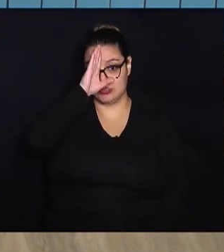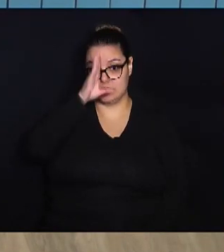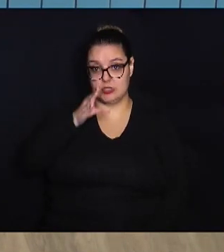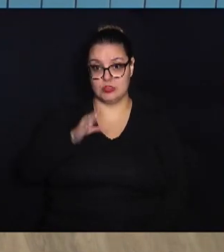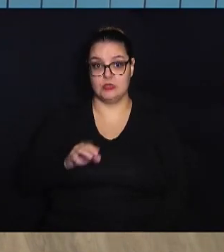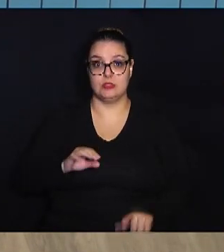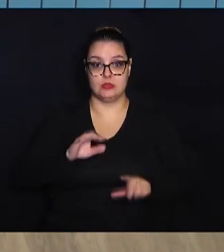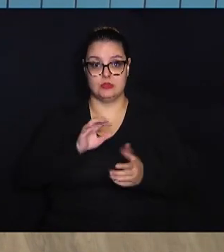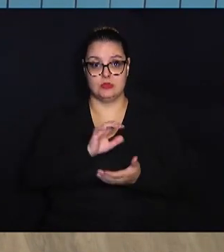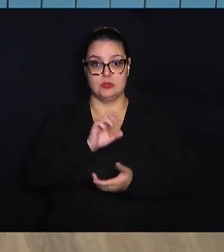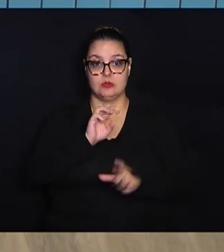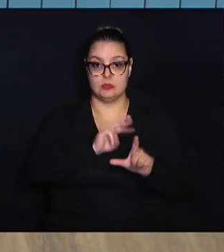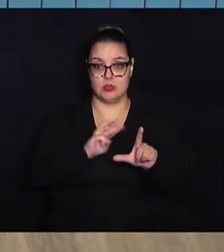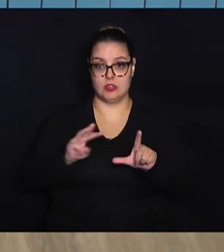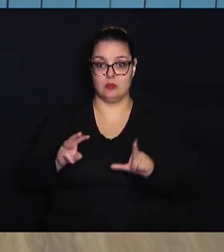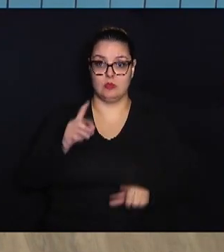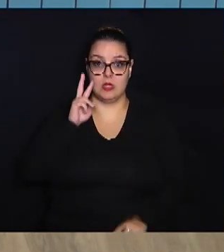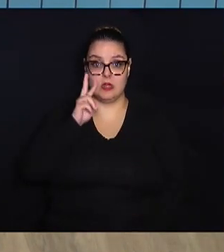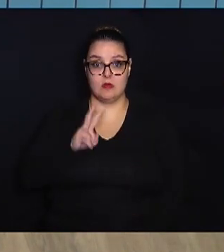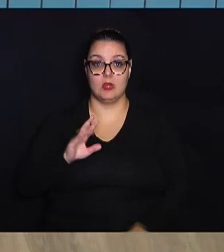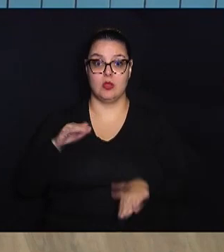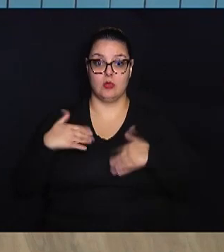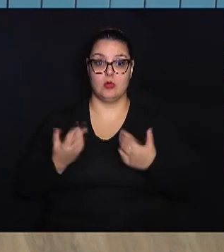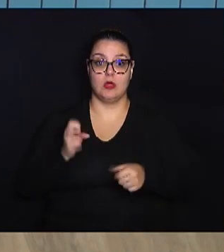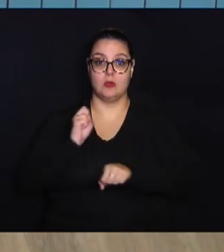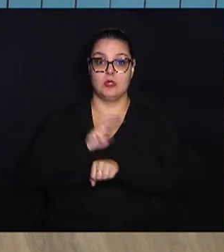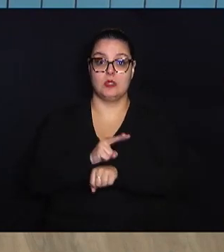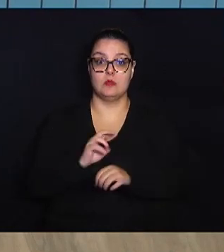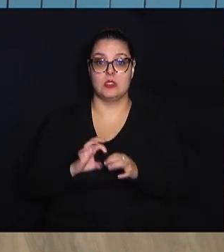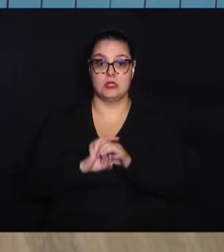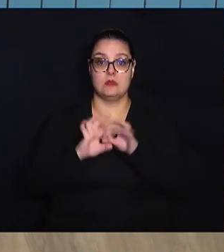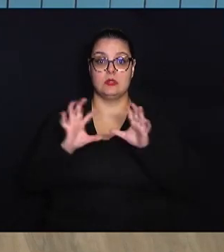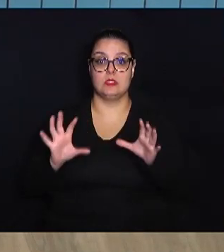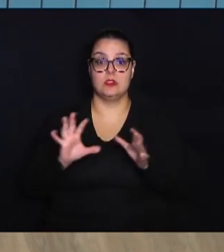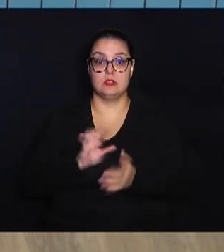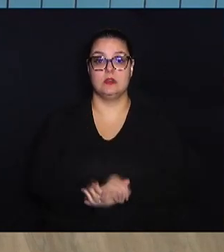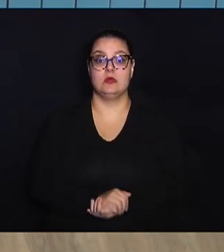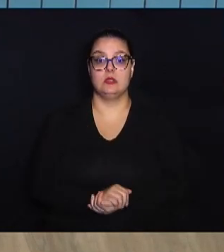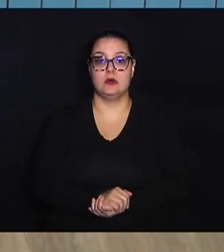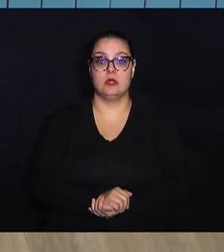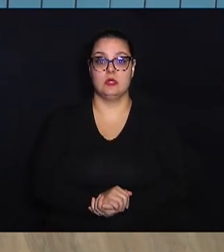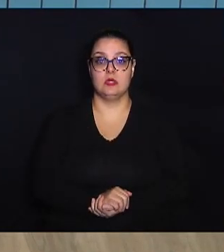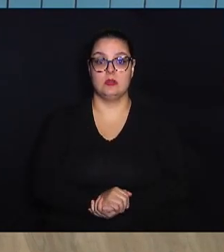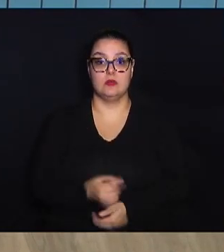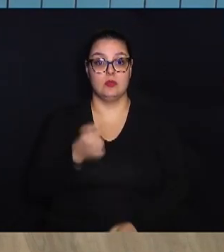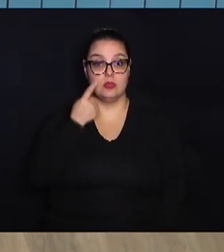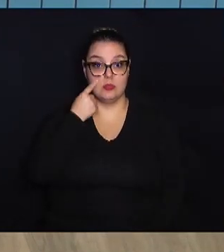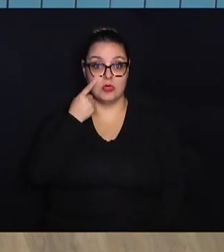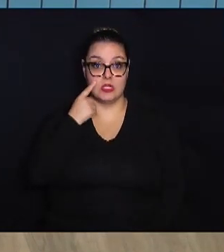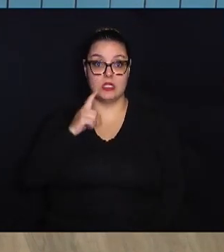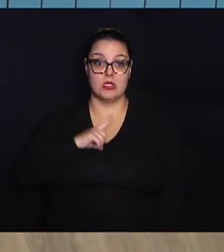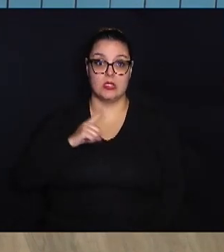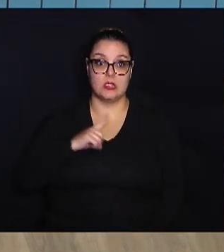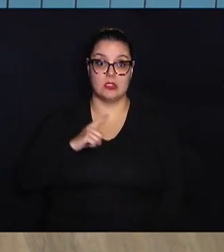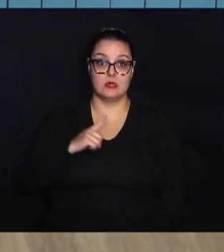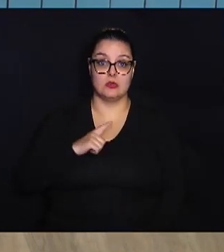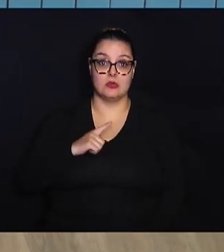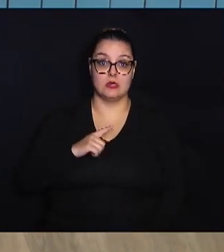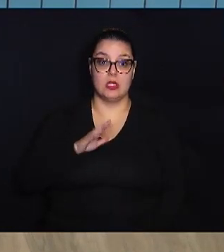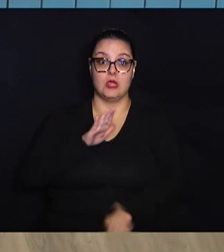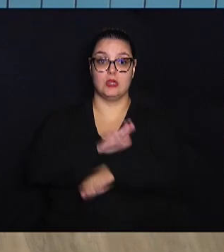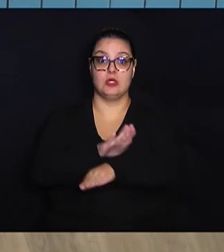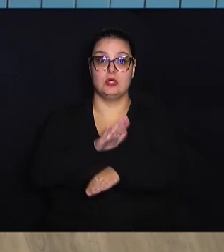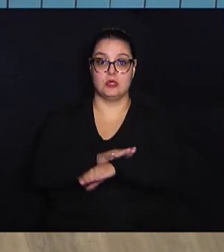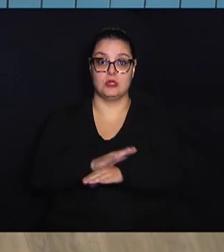tela para ver aqui quais são as vagas que estão disponíveis vamos ver aqui olha a gente tem aqui ajudante de